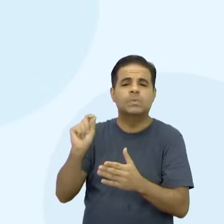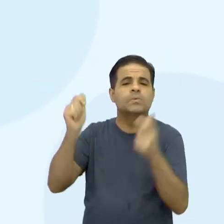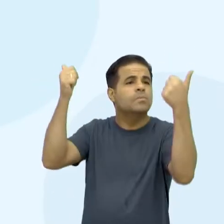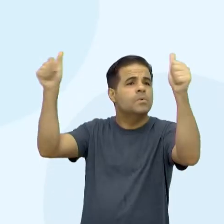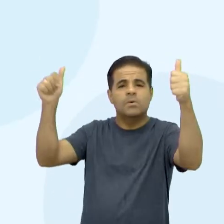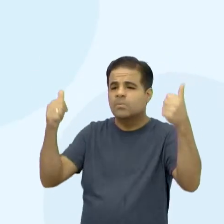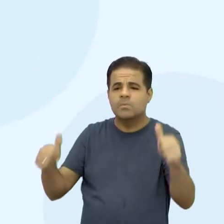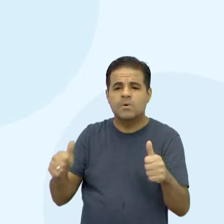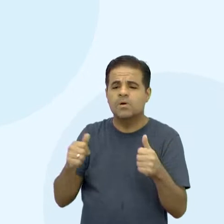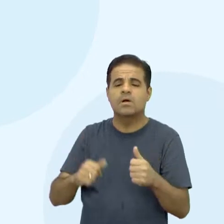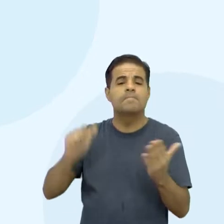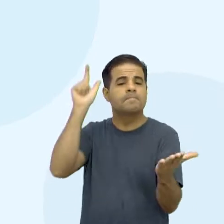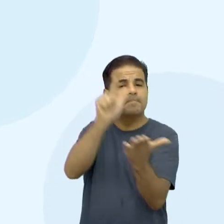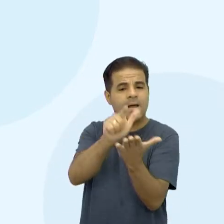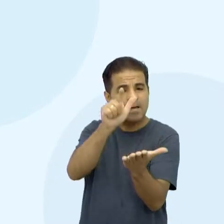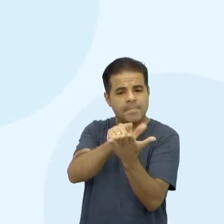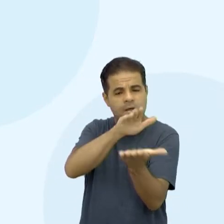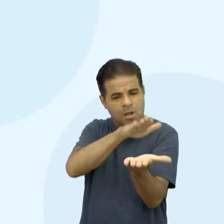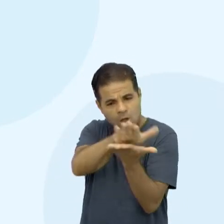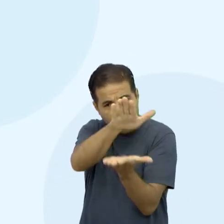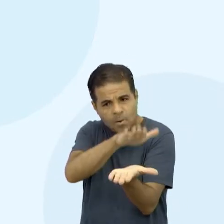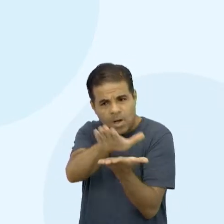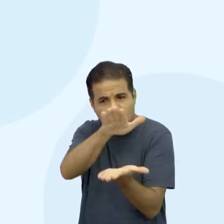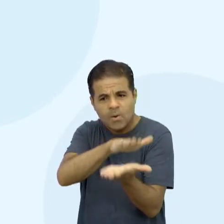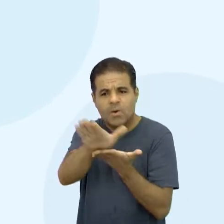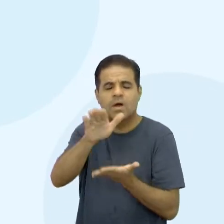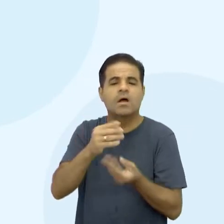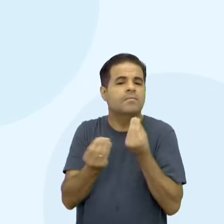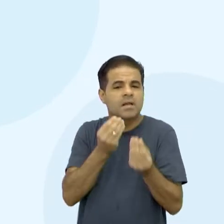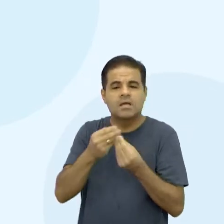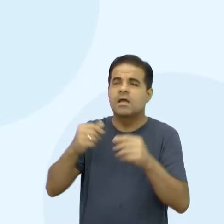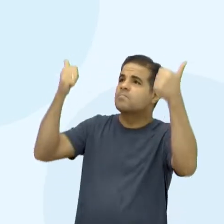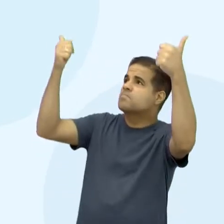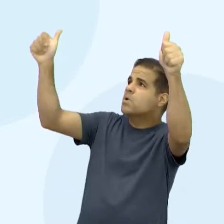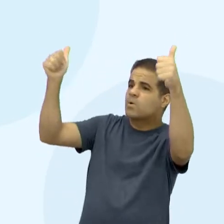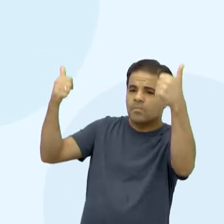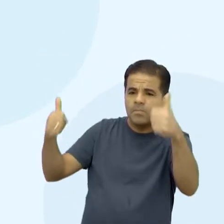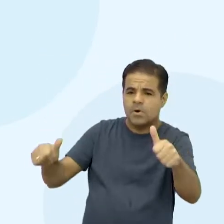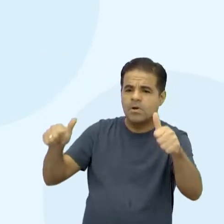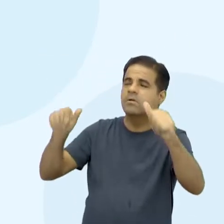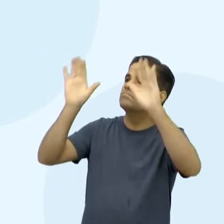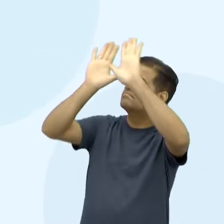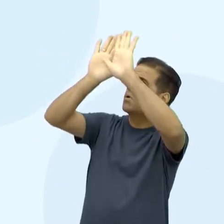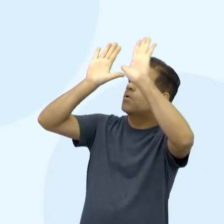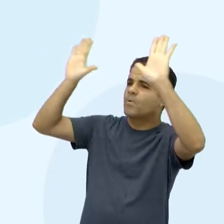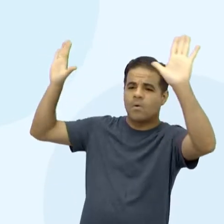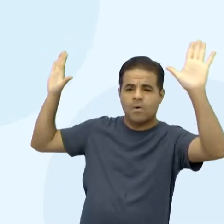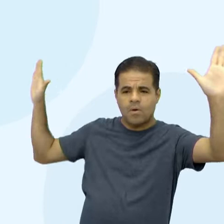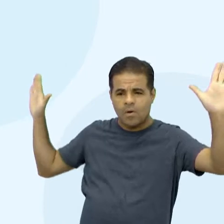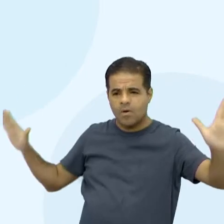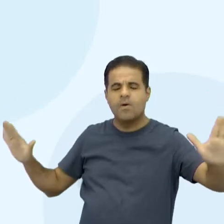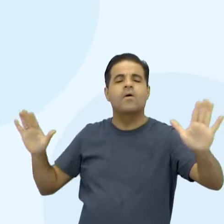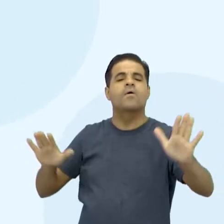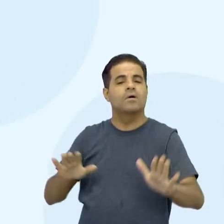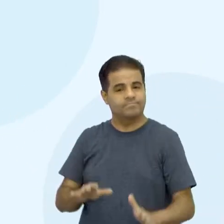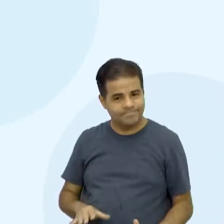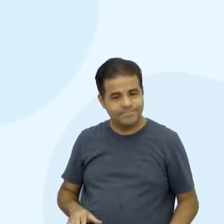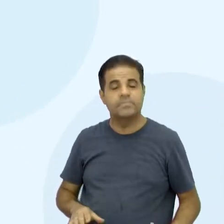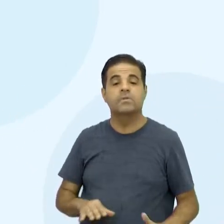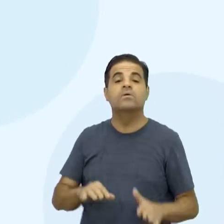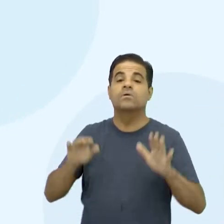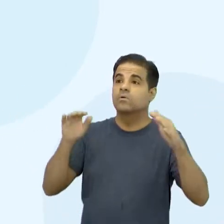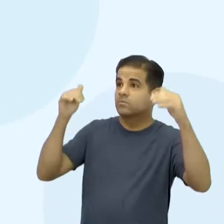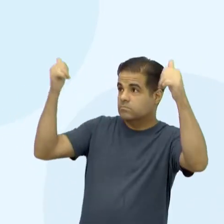pôsteres são feitos aí de papel impresso e projetados para serem anexados a paredes ou outras superfícies verticais. Já